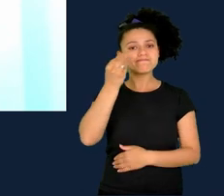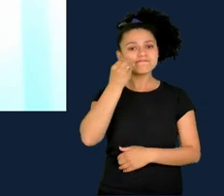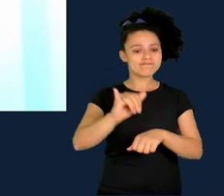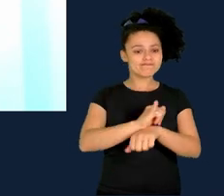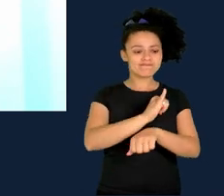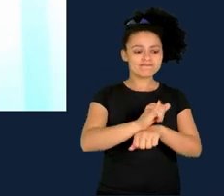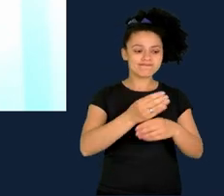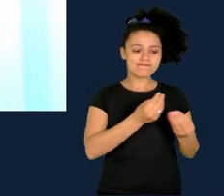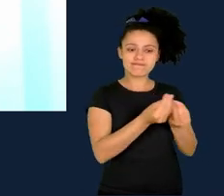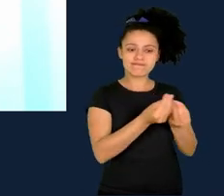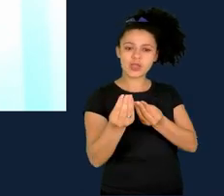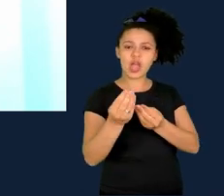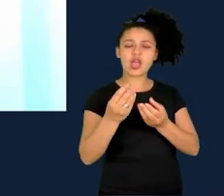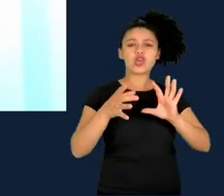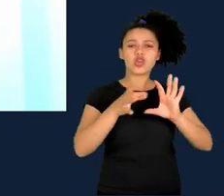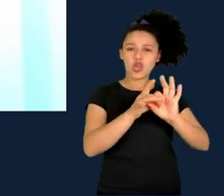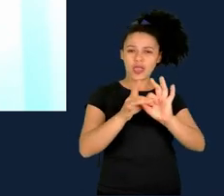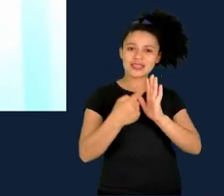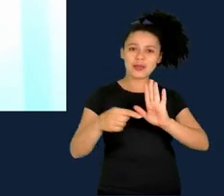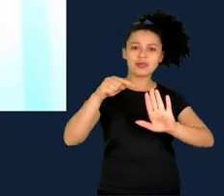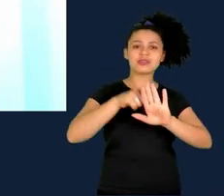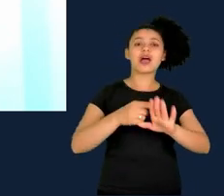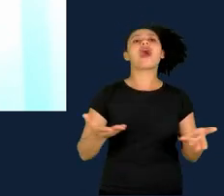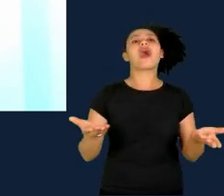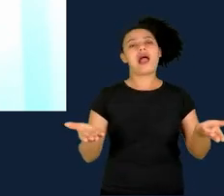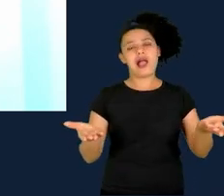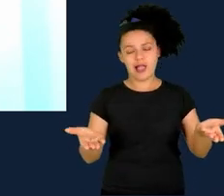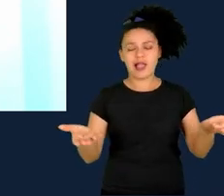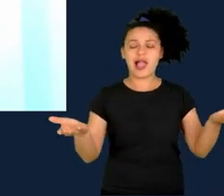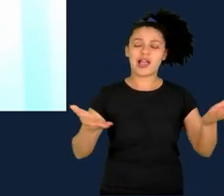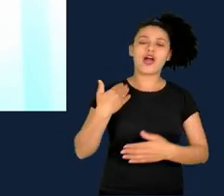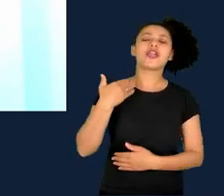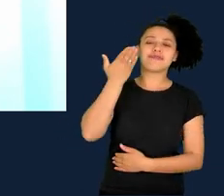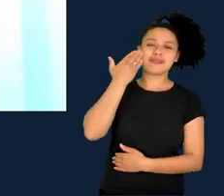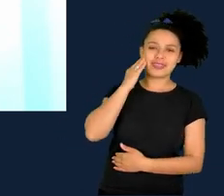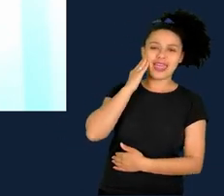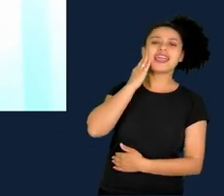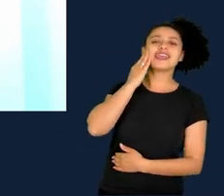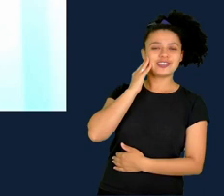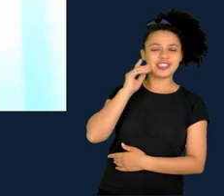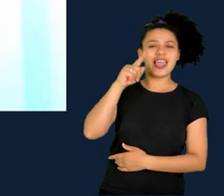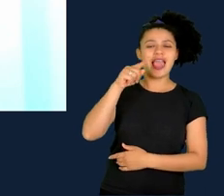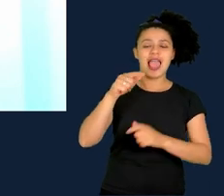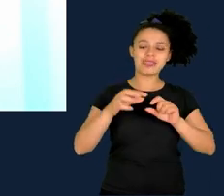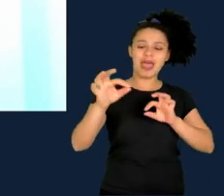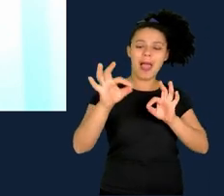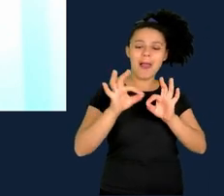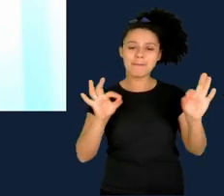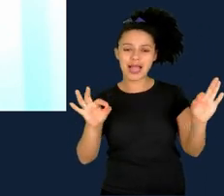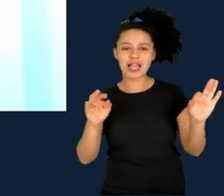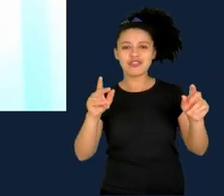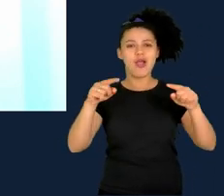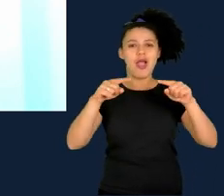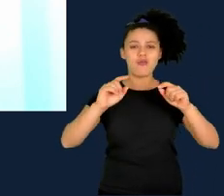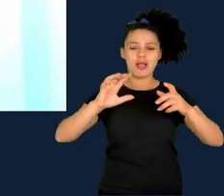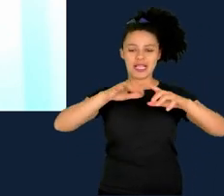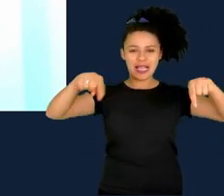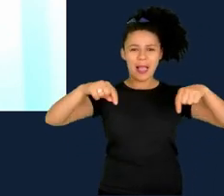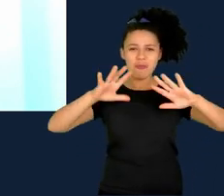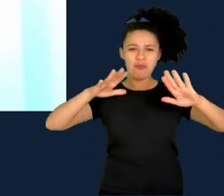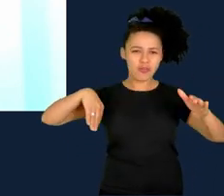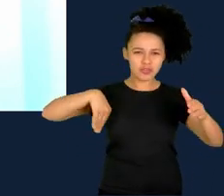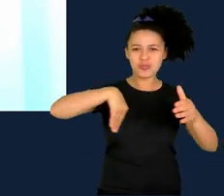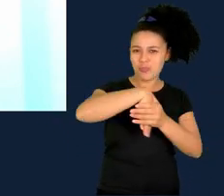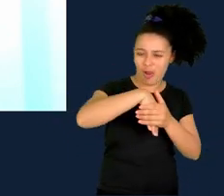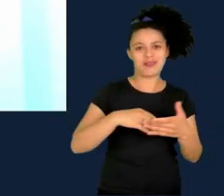da metáfora, agora eu entendi isso, aqui é o tamanho do Empire State Building, ou se tiver um derramamento de